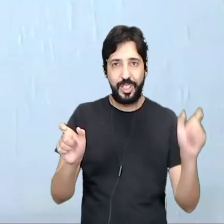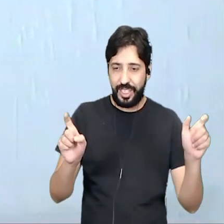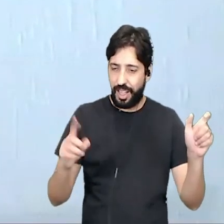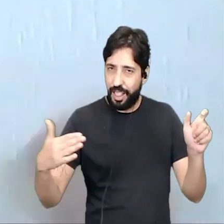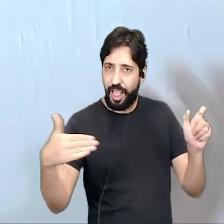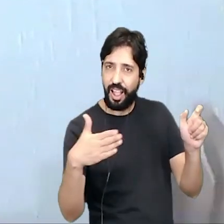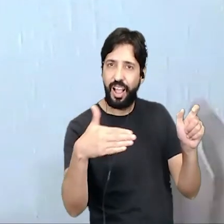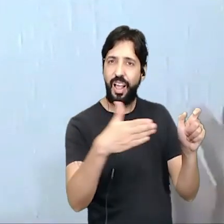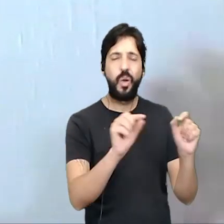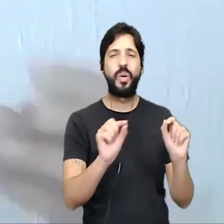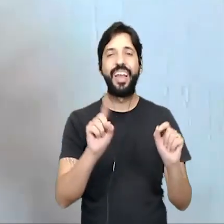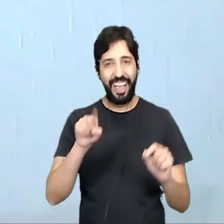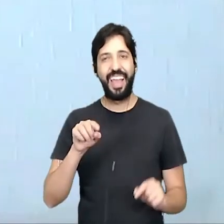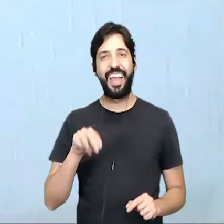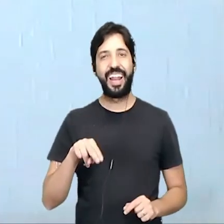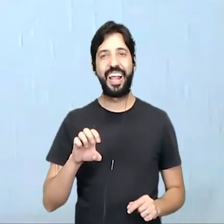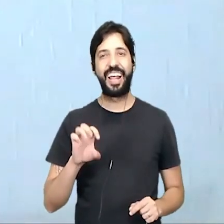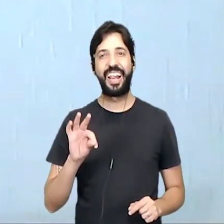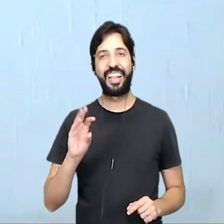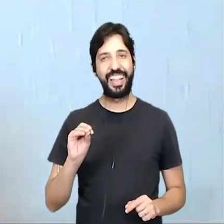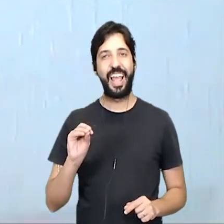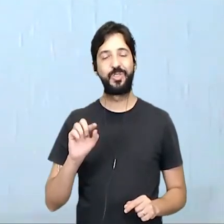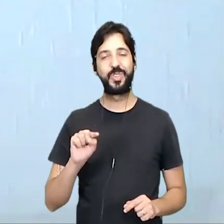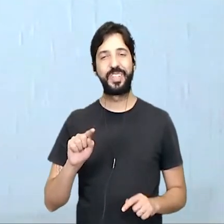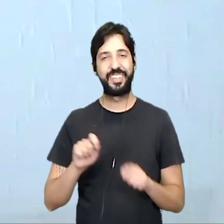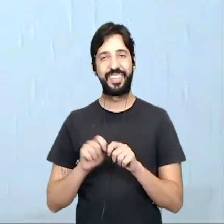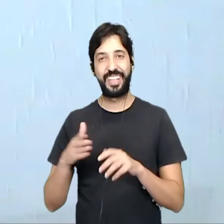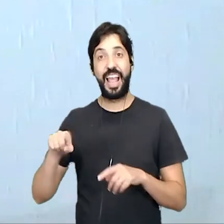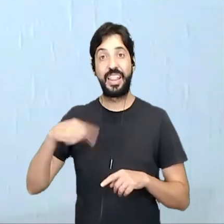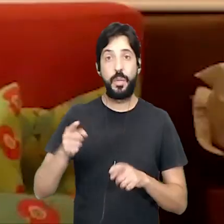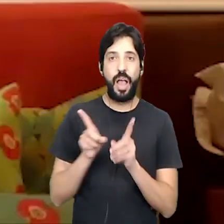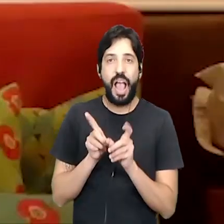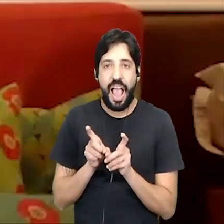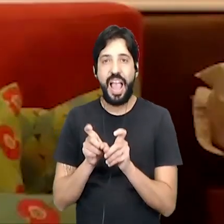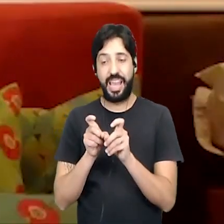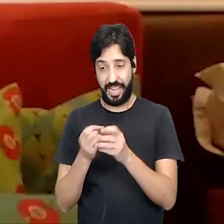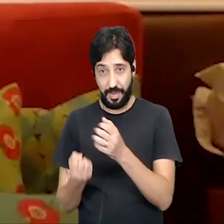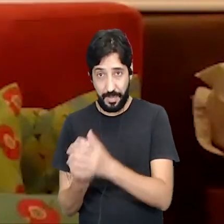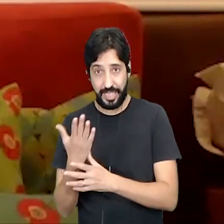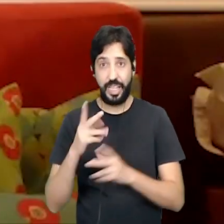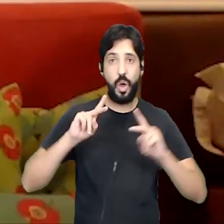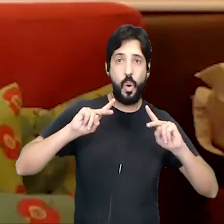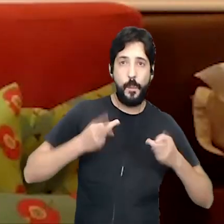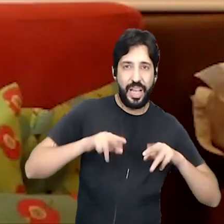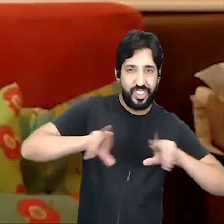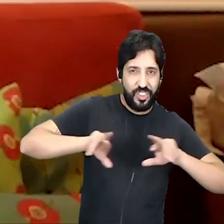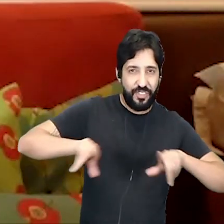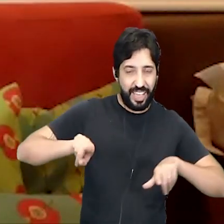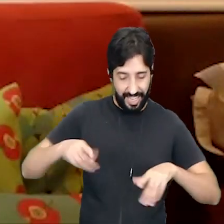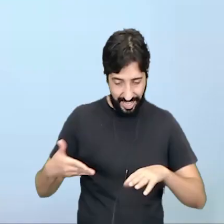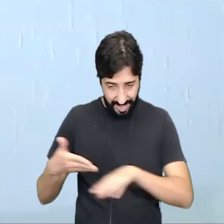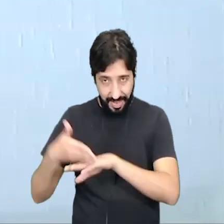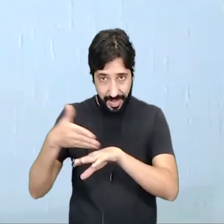dos dois personagens em cena? A coisa era o Neto. Depois, quando apareceu os caranguejos, começou